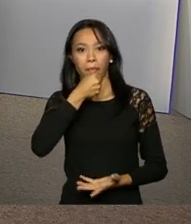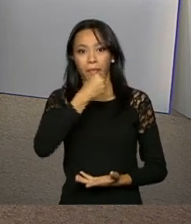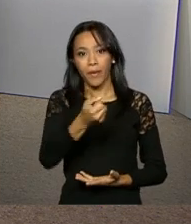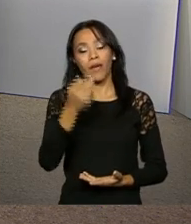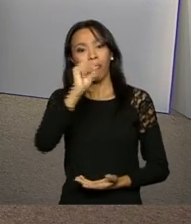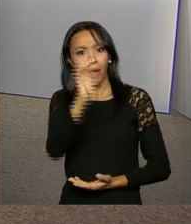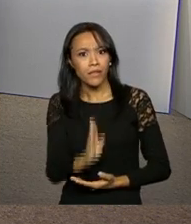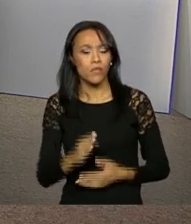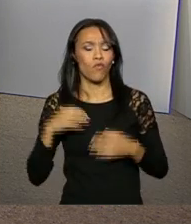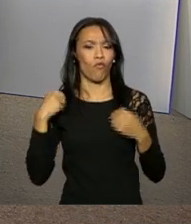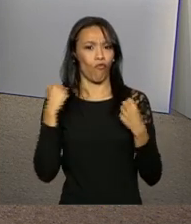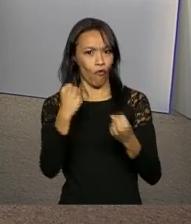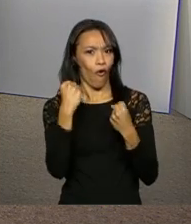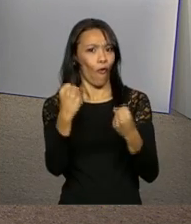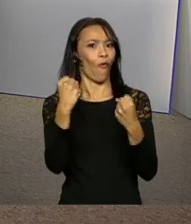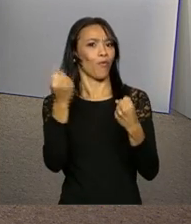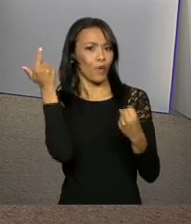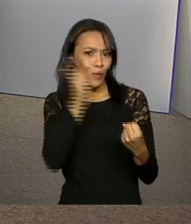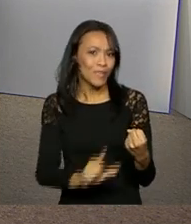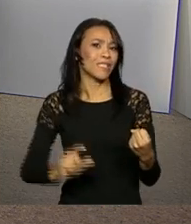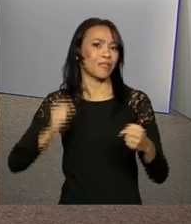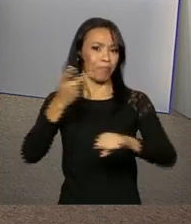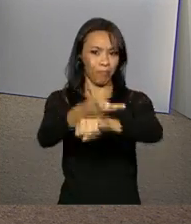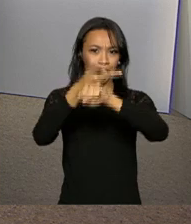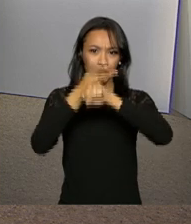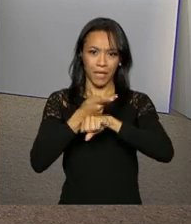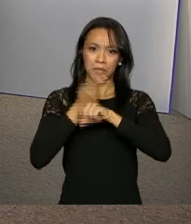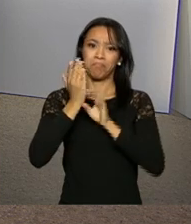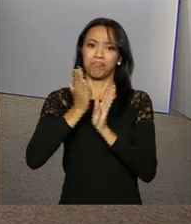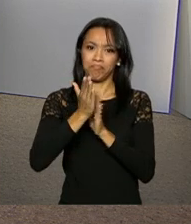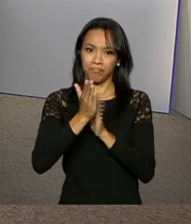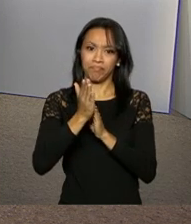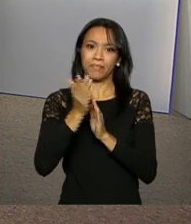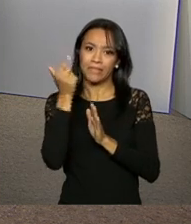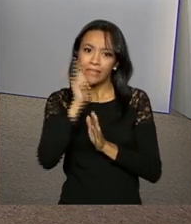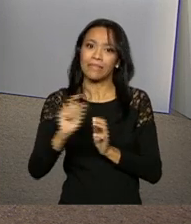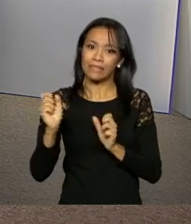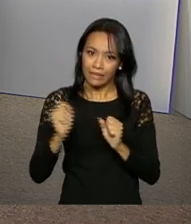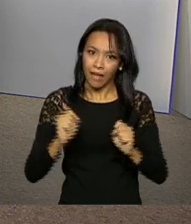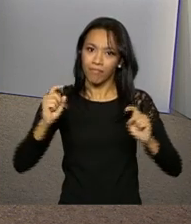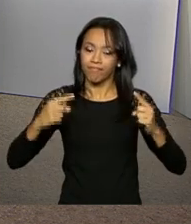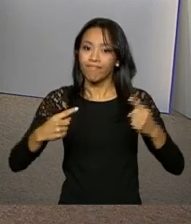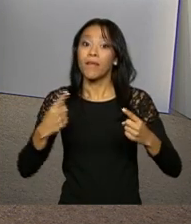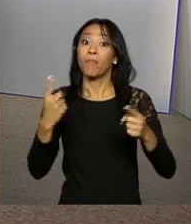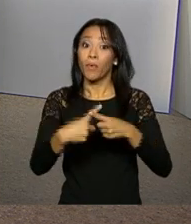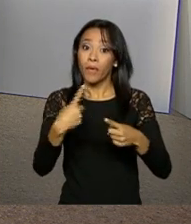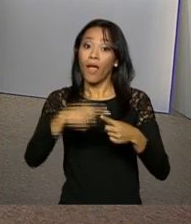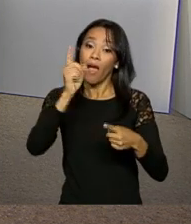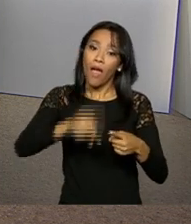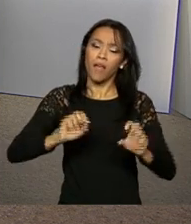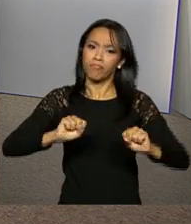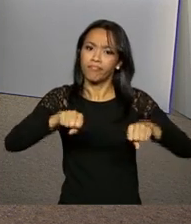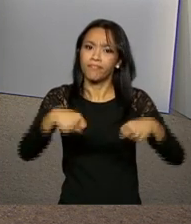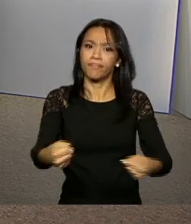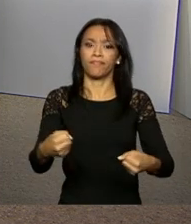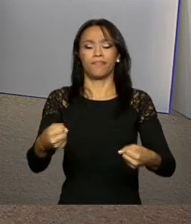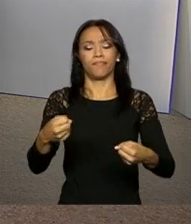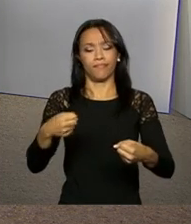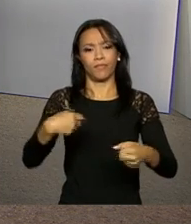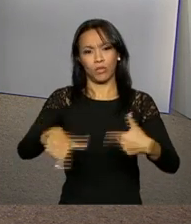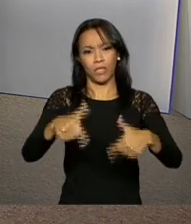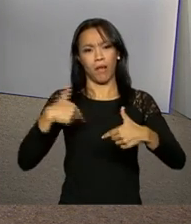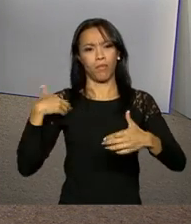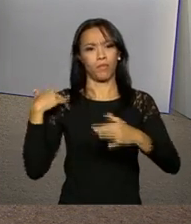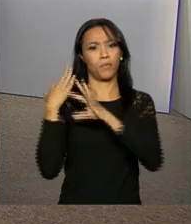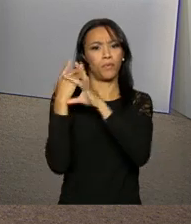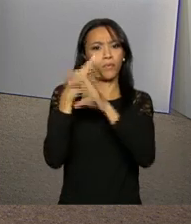Brasil é um forte candidato a vencer a premiação. Ele disse ainda que o desempenho brasileiro é resultado dos investimentos realizados